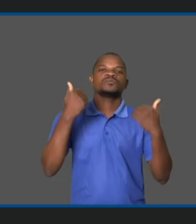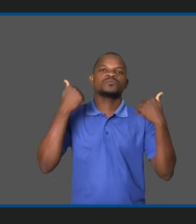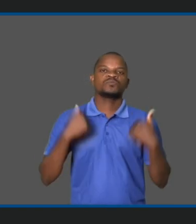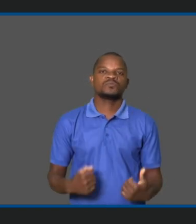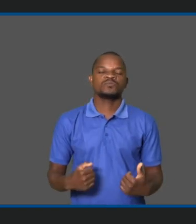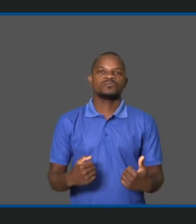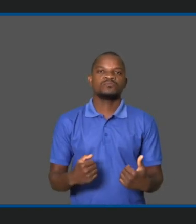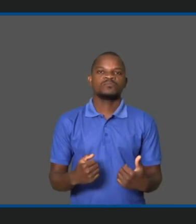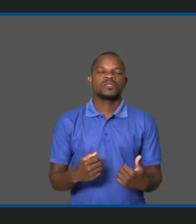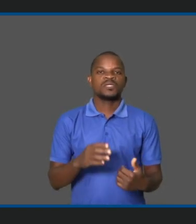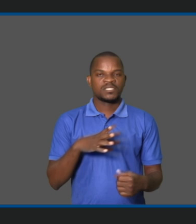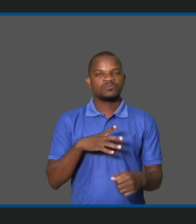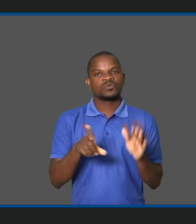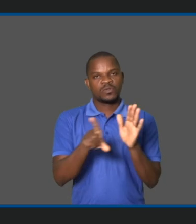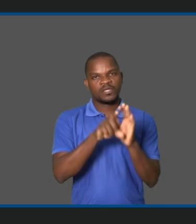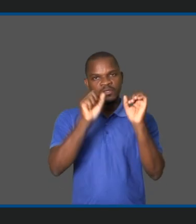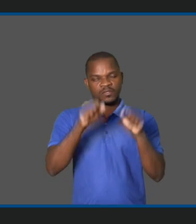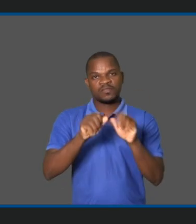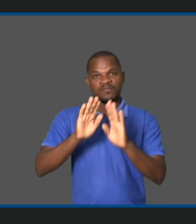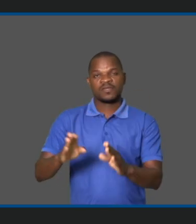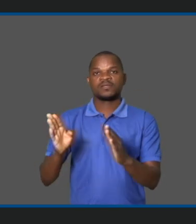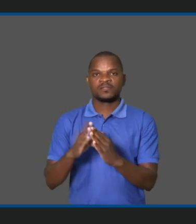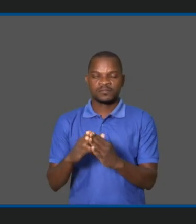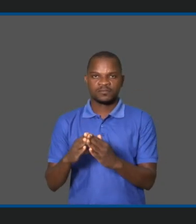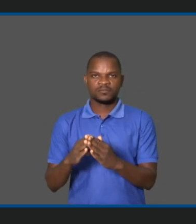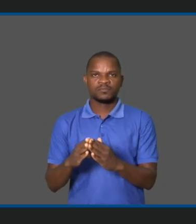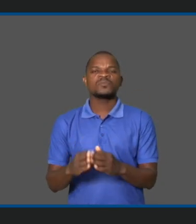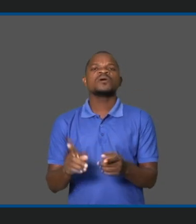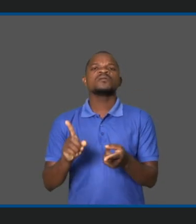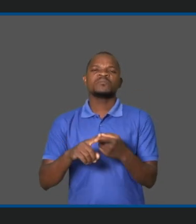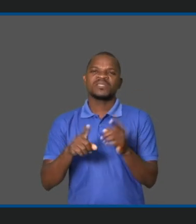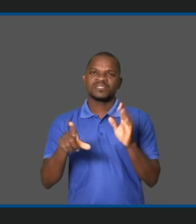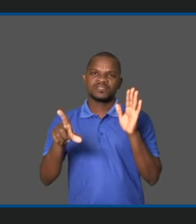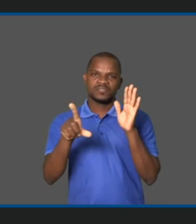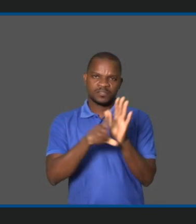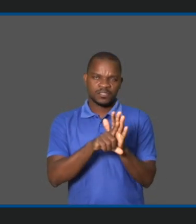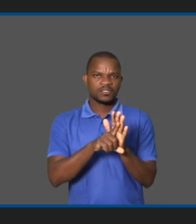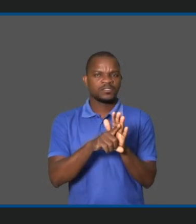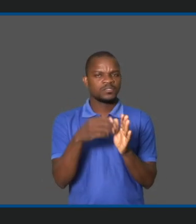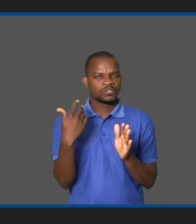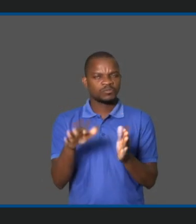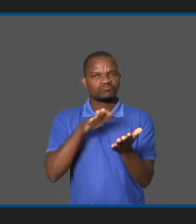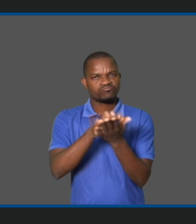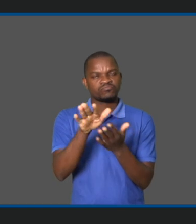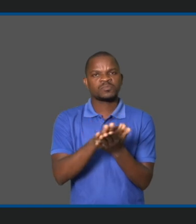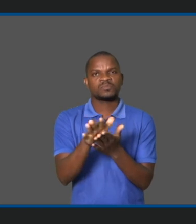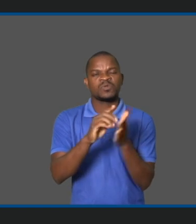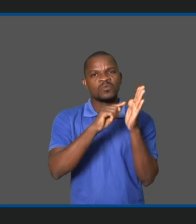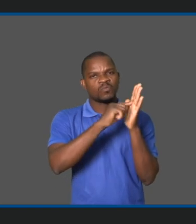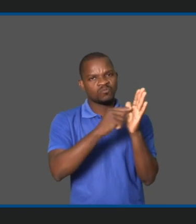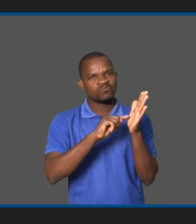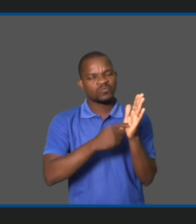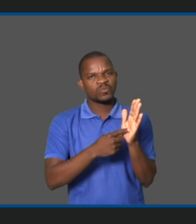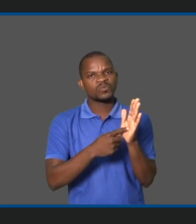Constituição, resulta da própria lei. Estão ali muito bem indicados quais são as limitações que nós vamos ter com este